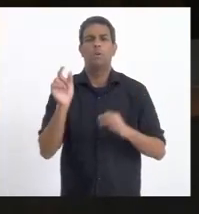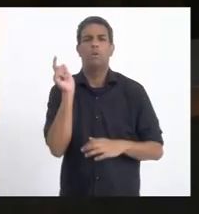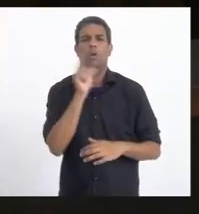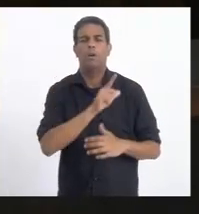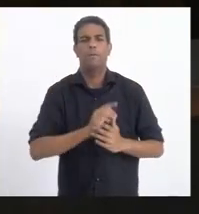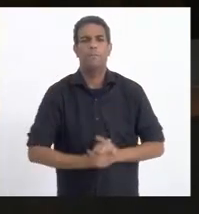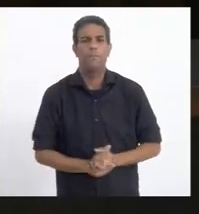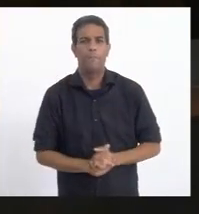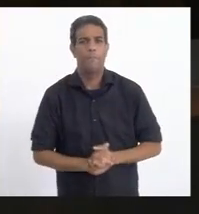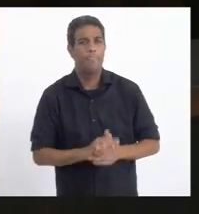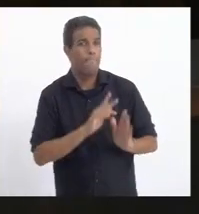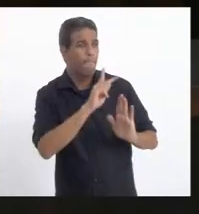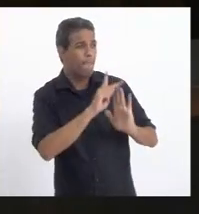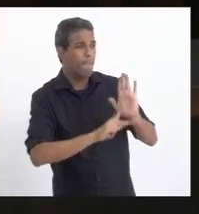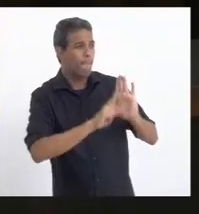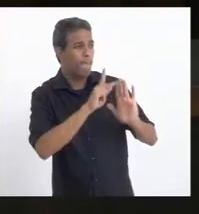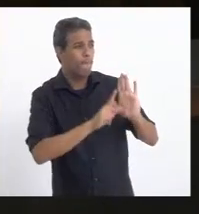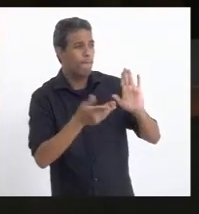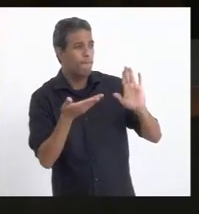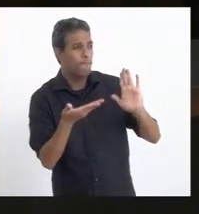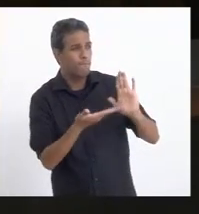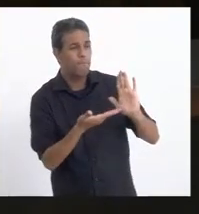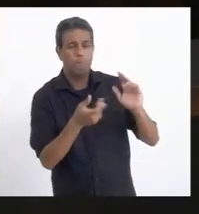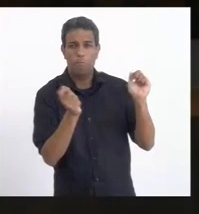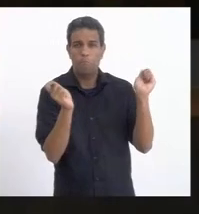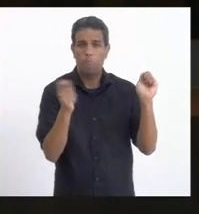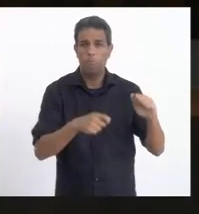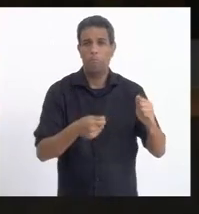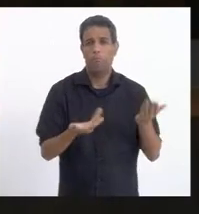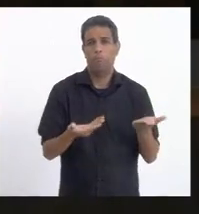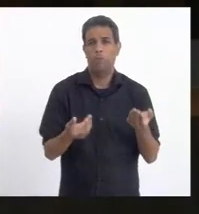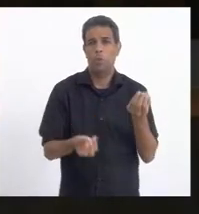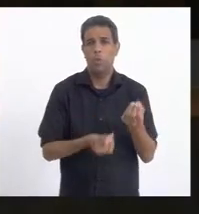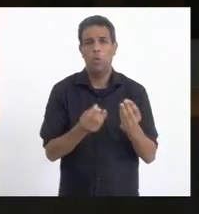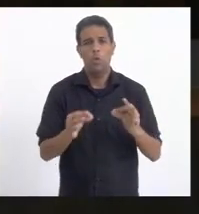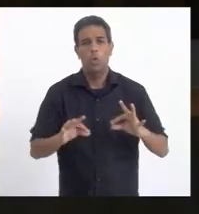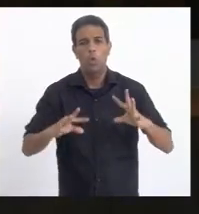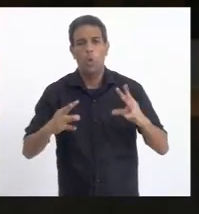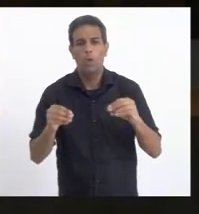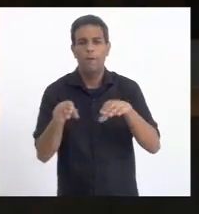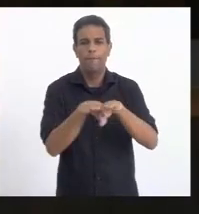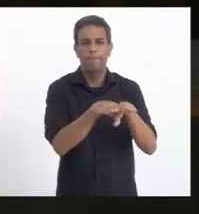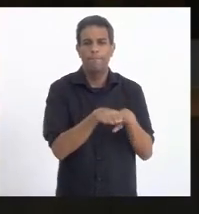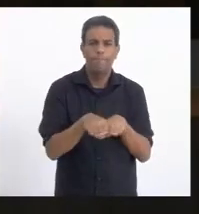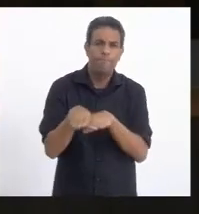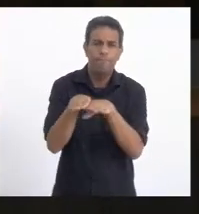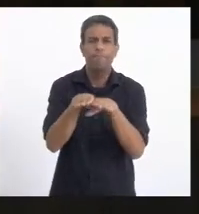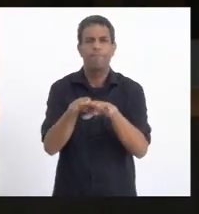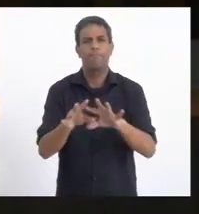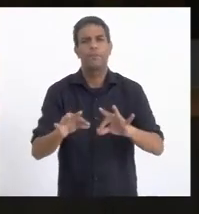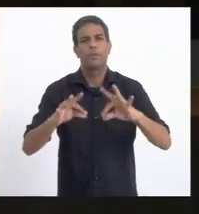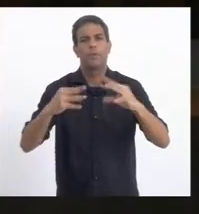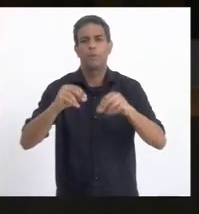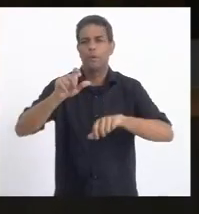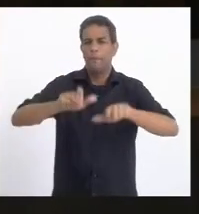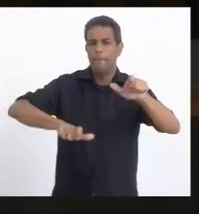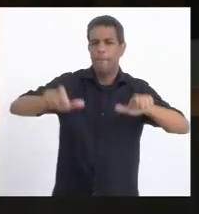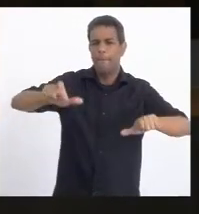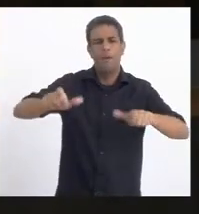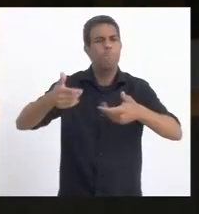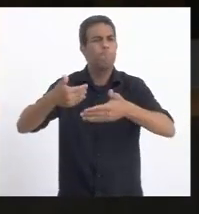mas o projeto tem que ter um olhar é um olhar para todos para todas